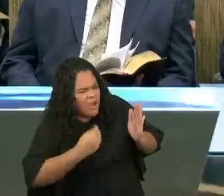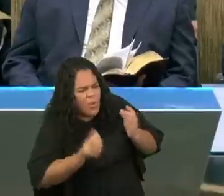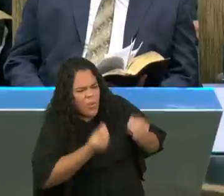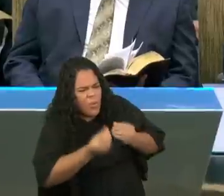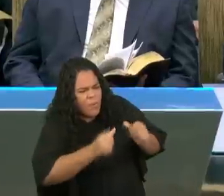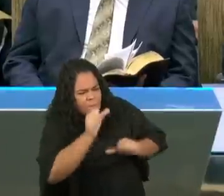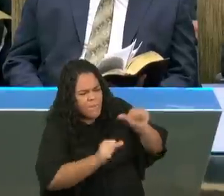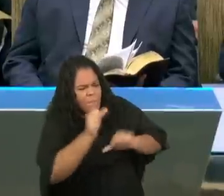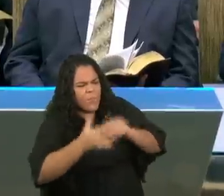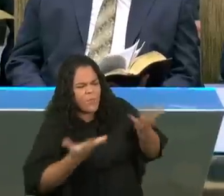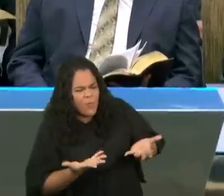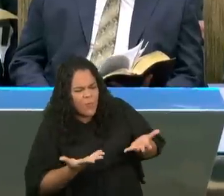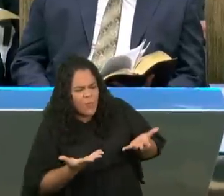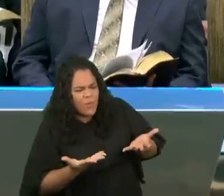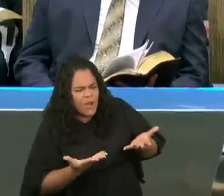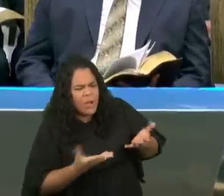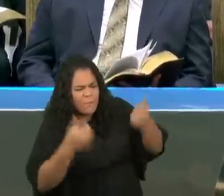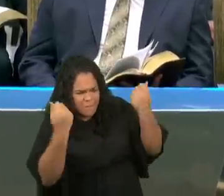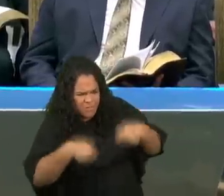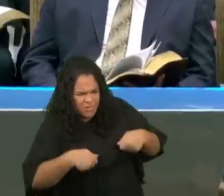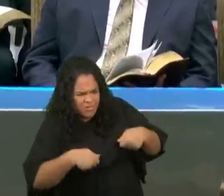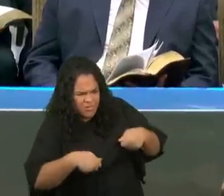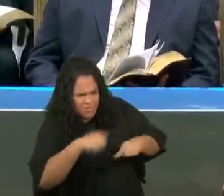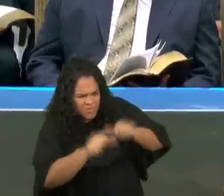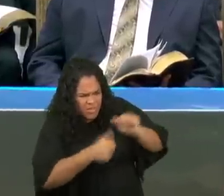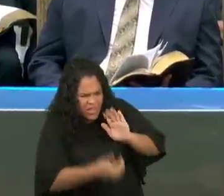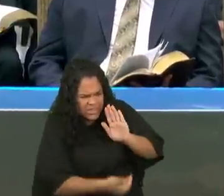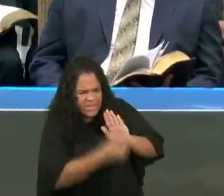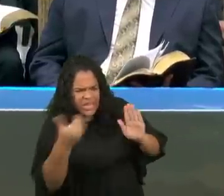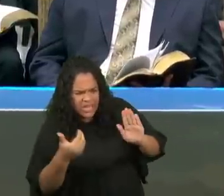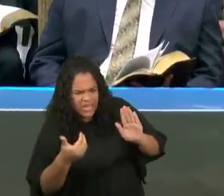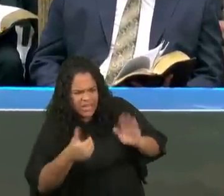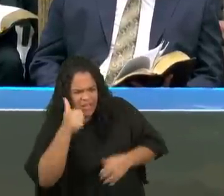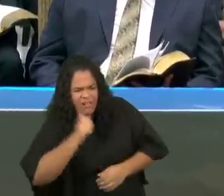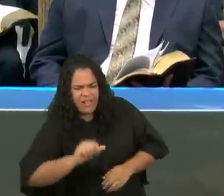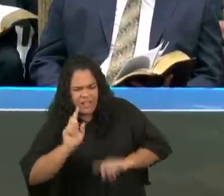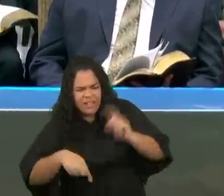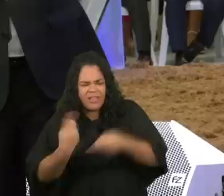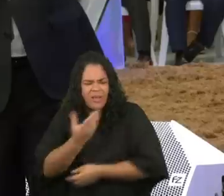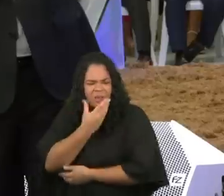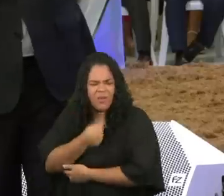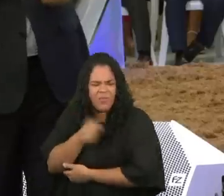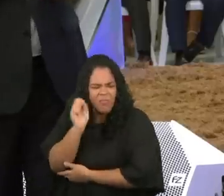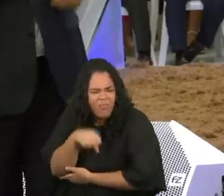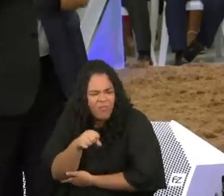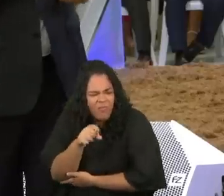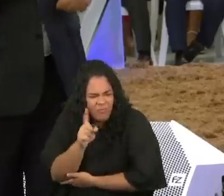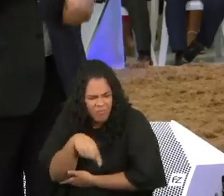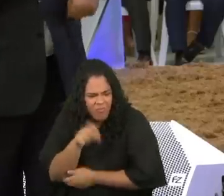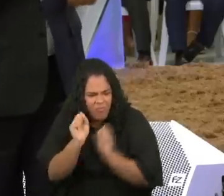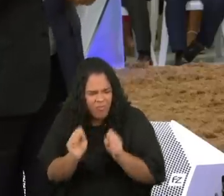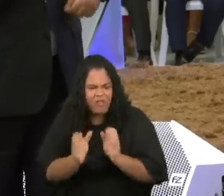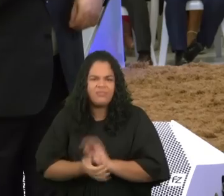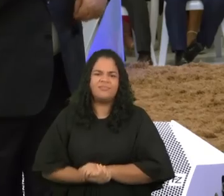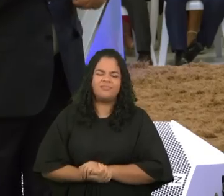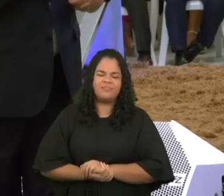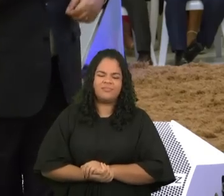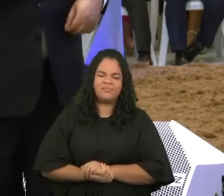do gameta e da como foi que eu falei? Do negócio lá do citoplasma,